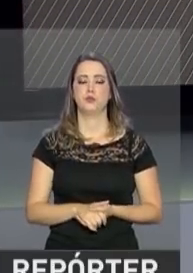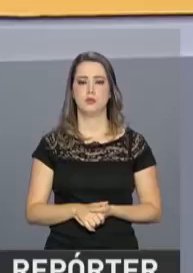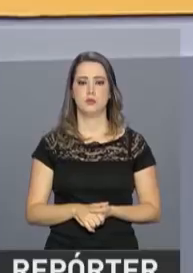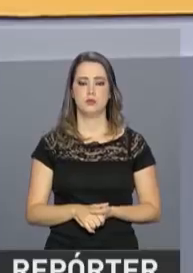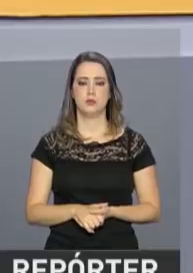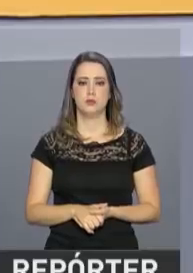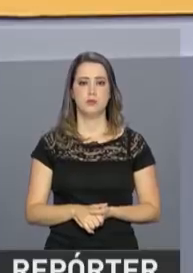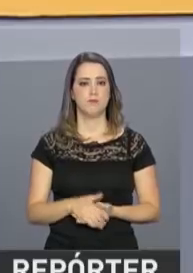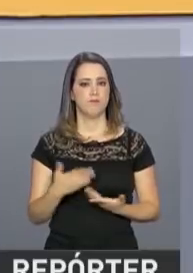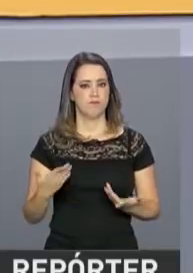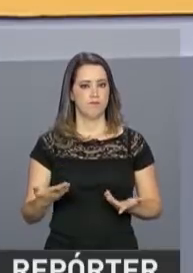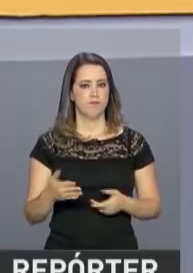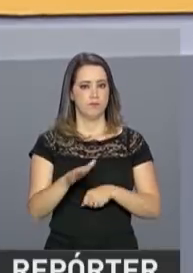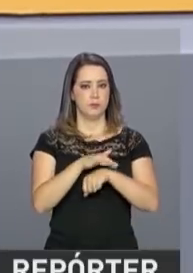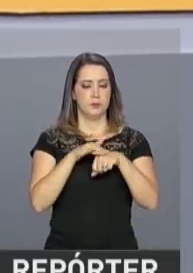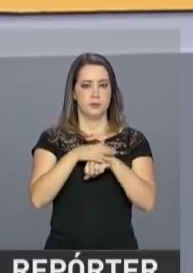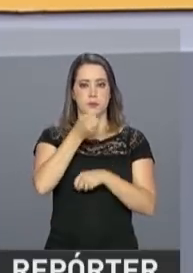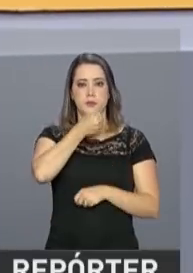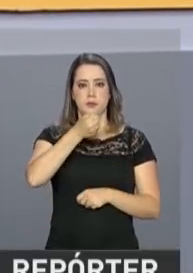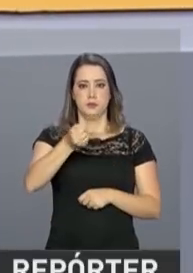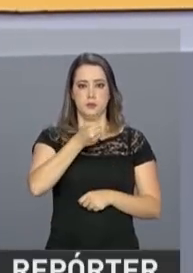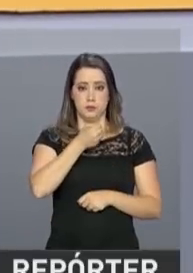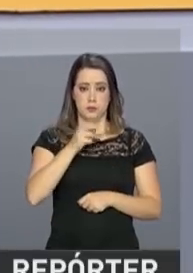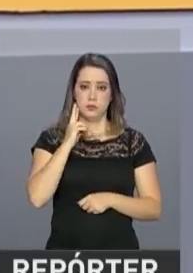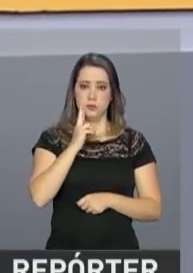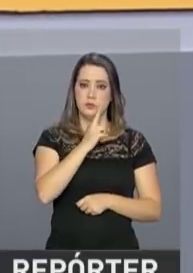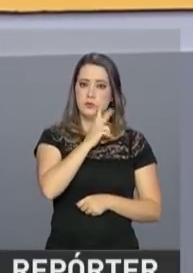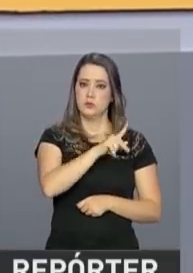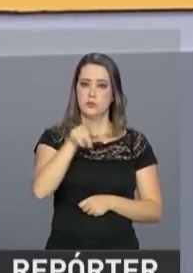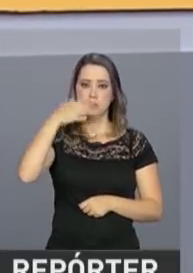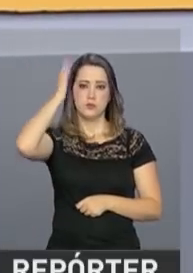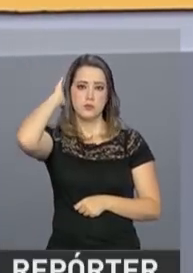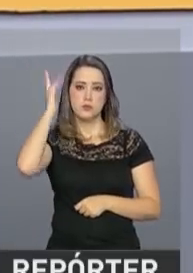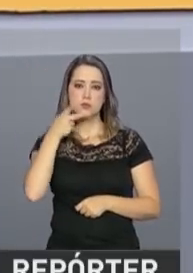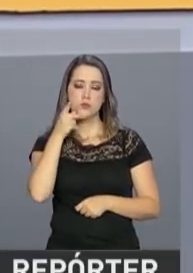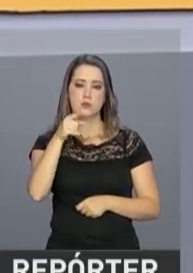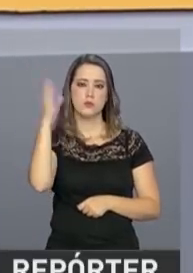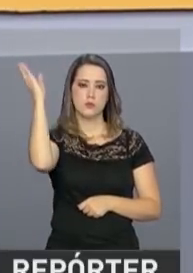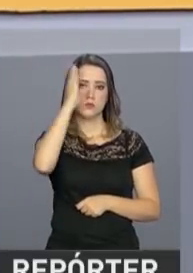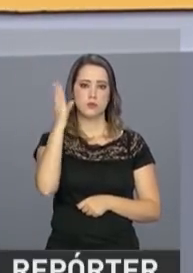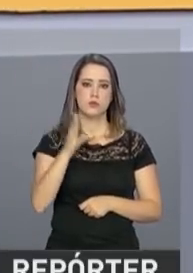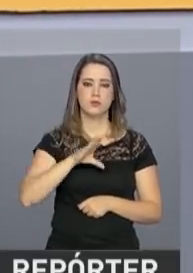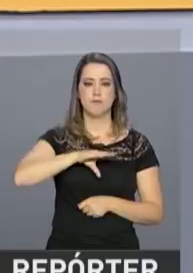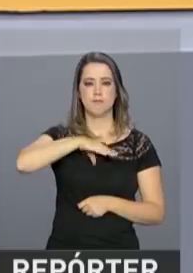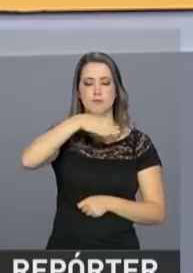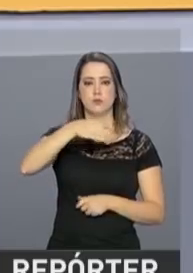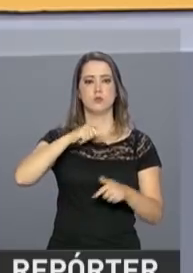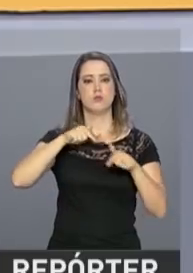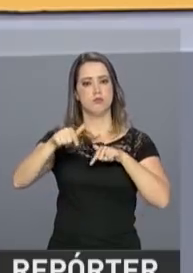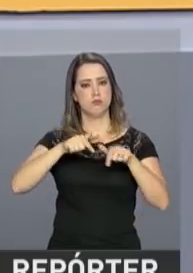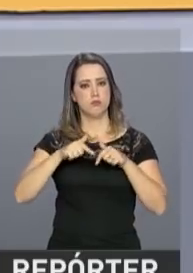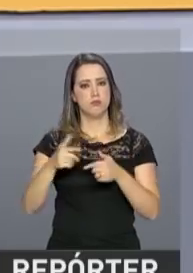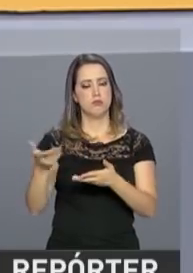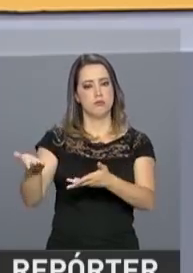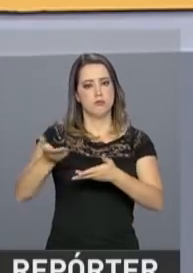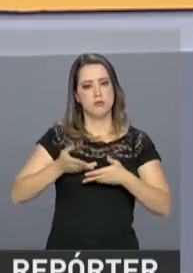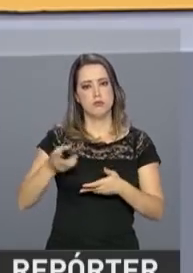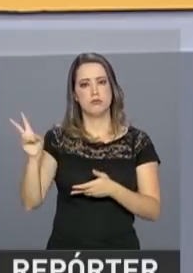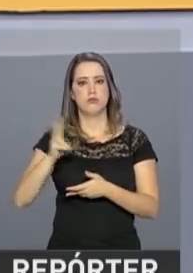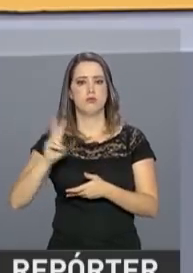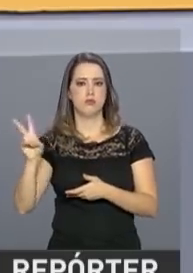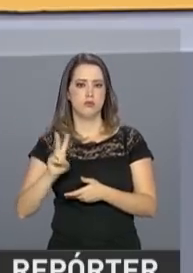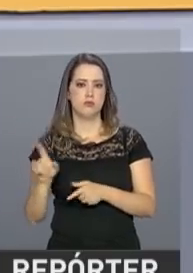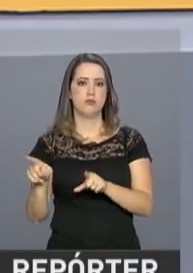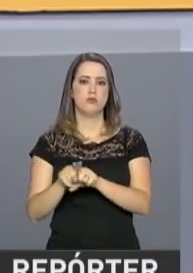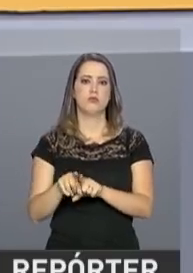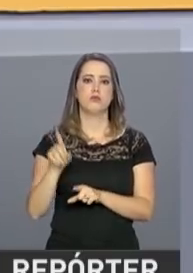e em conversa com a imprensa ainda em roraima o presidente michel temer disse que o brasil se orgulha desse trabalho de